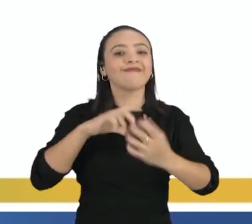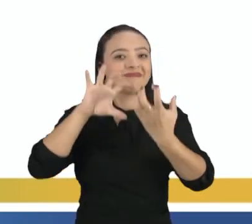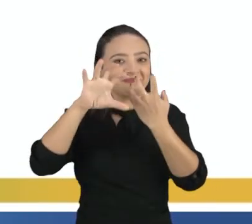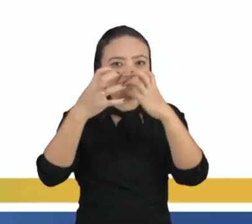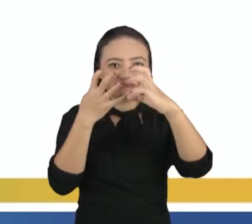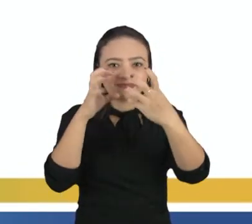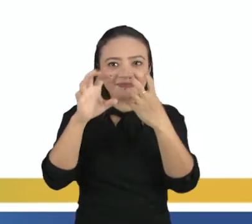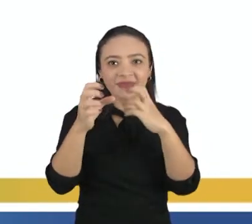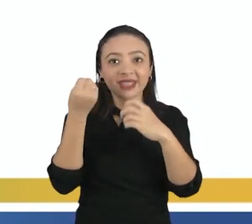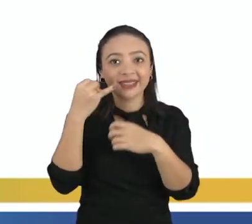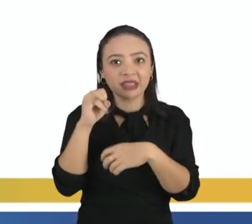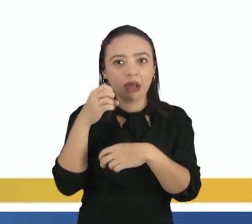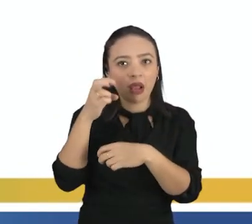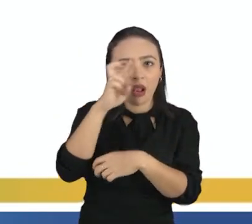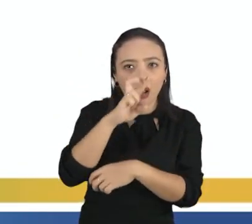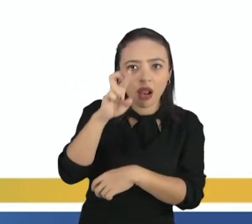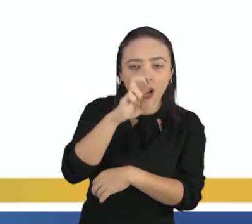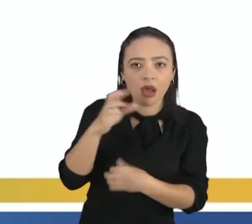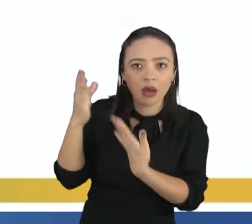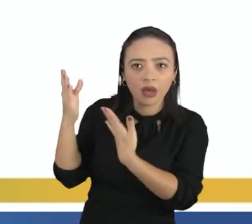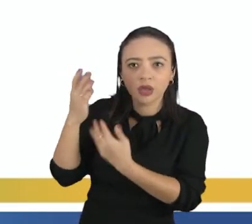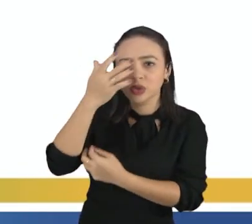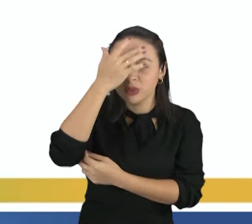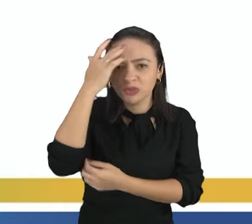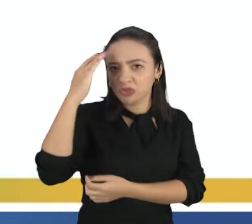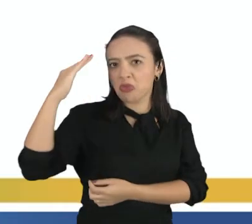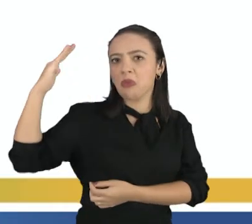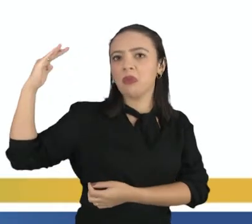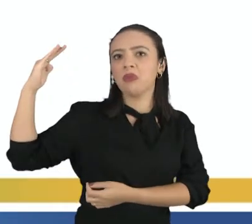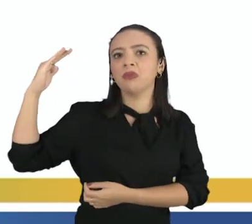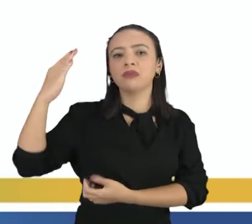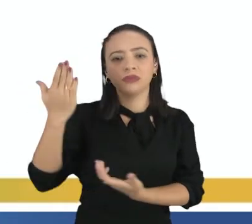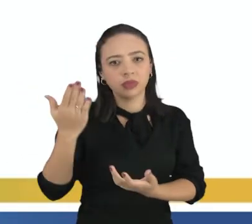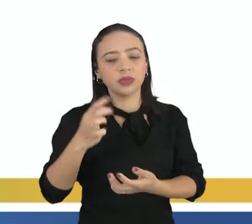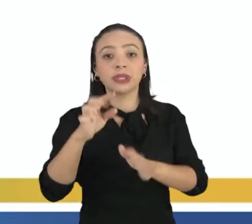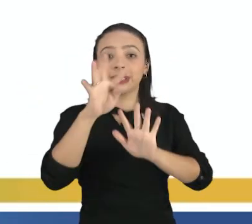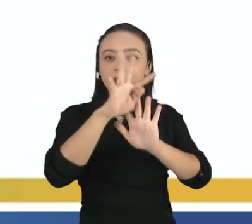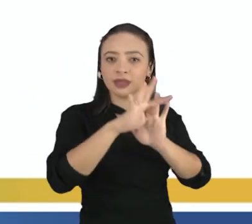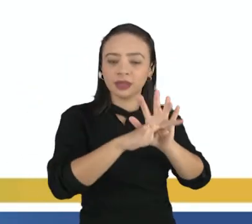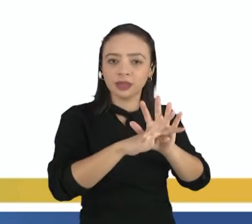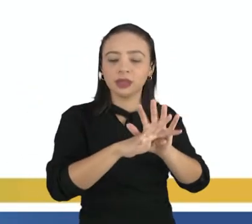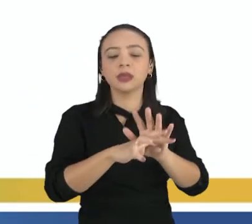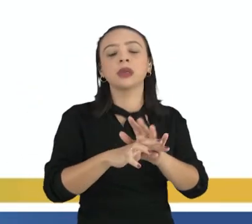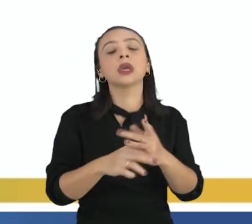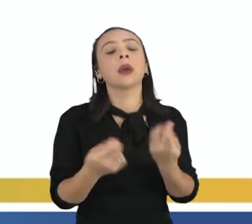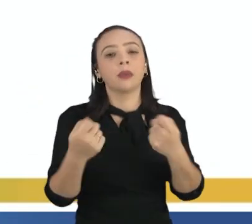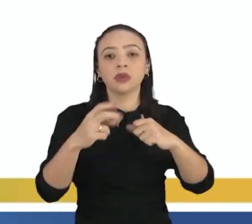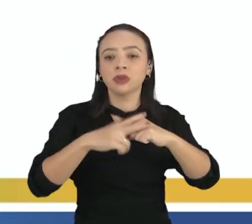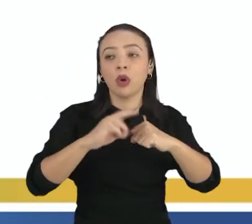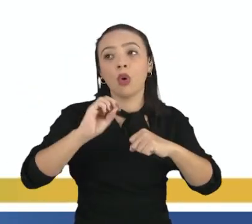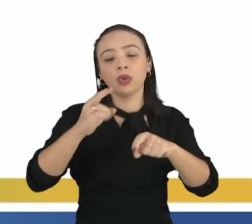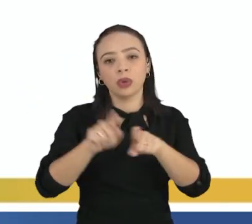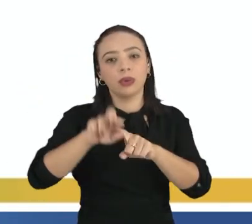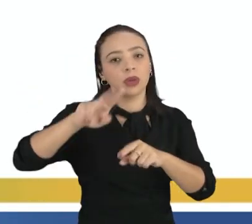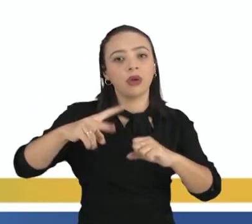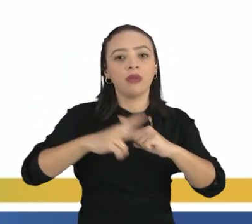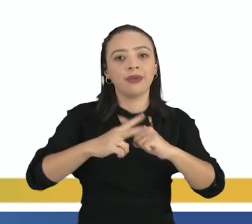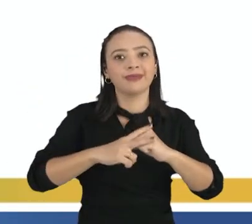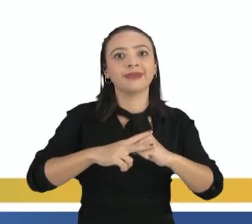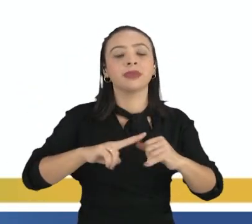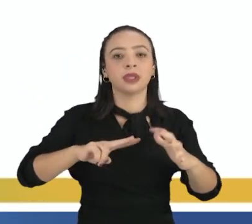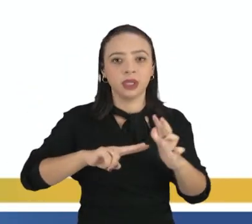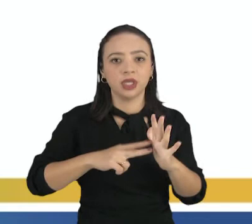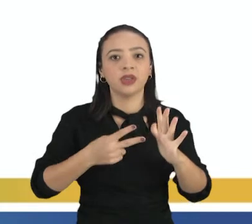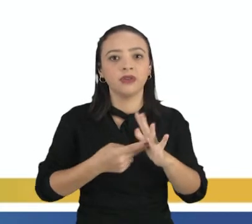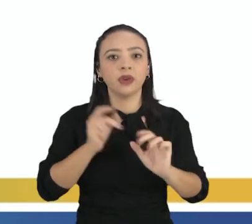caricatura, se vocês observarem a caricatura de uma personalidade num texto verbal e não verbal, já é um indício muito forte que se